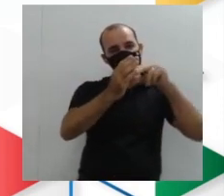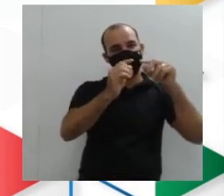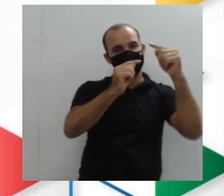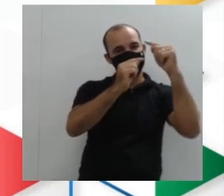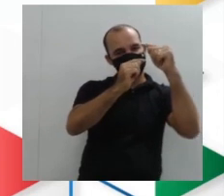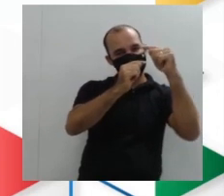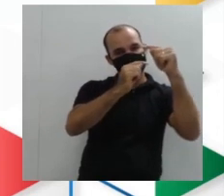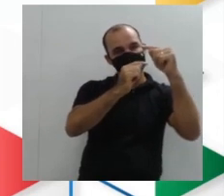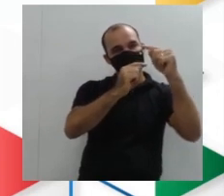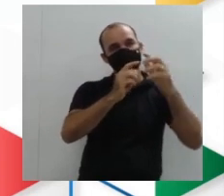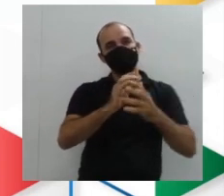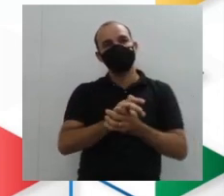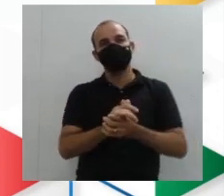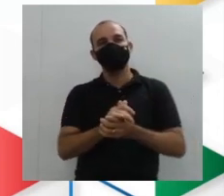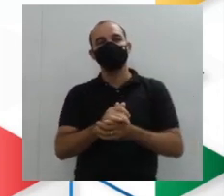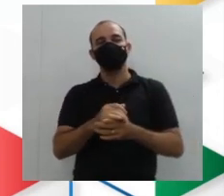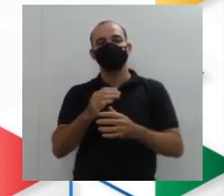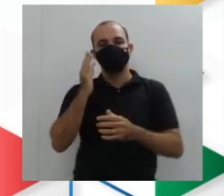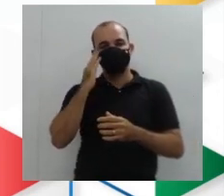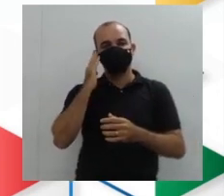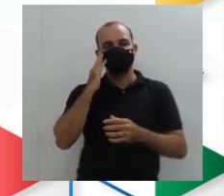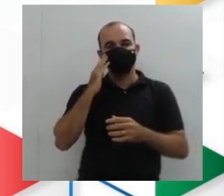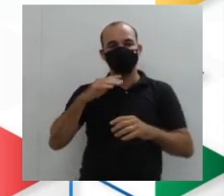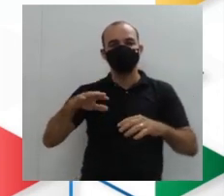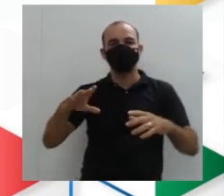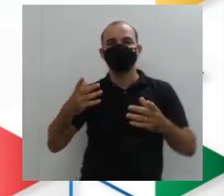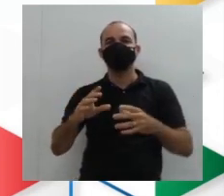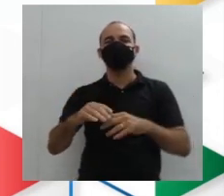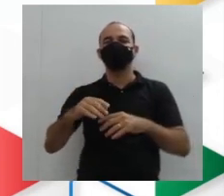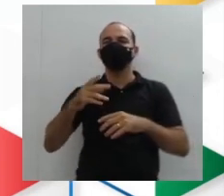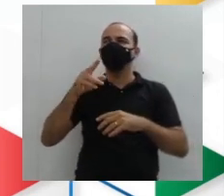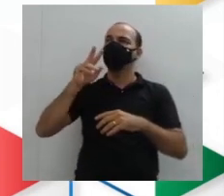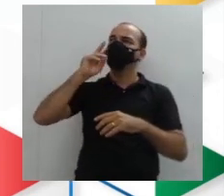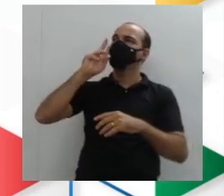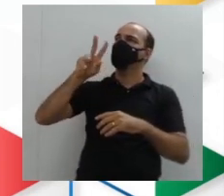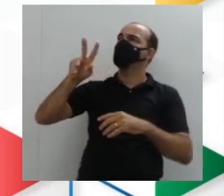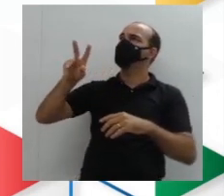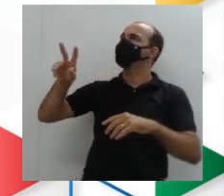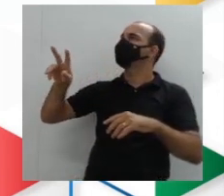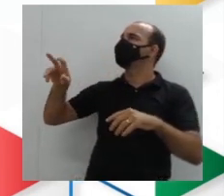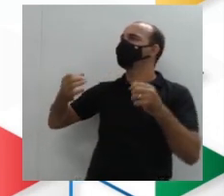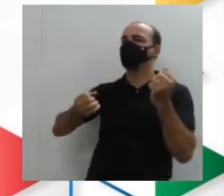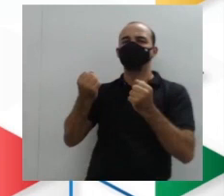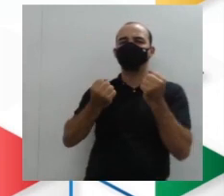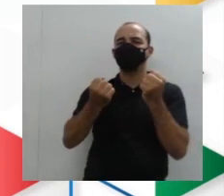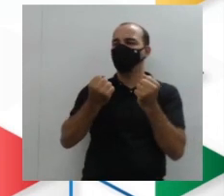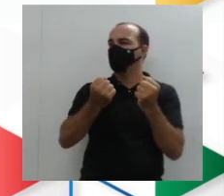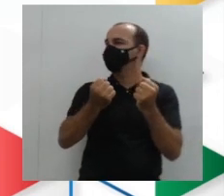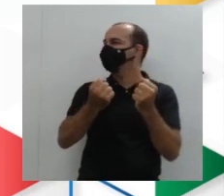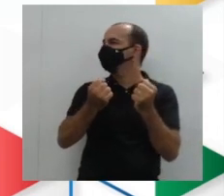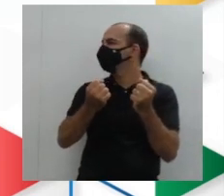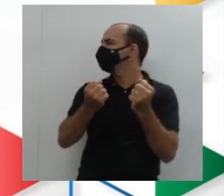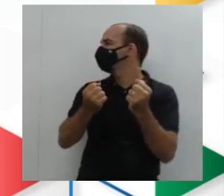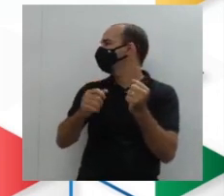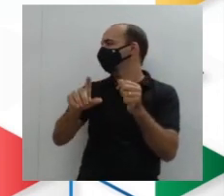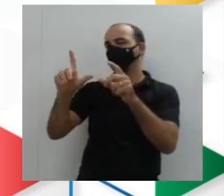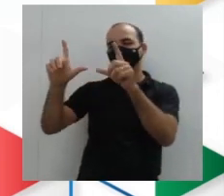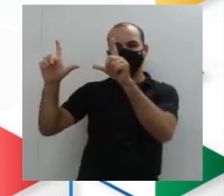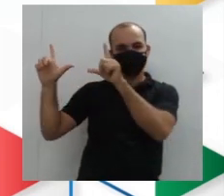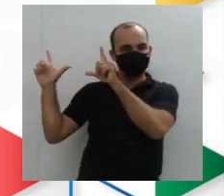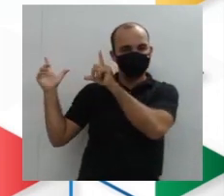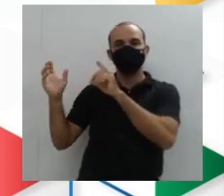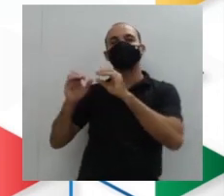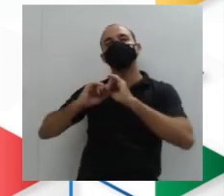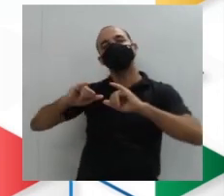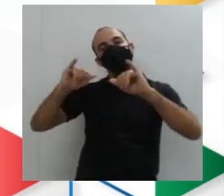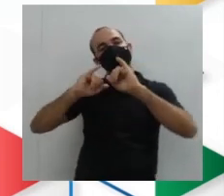são colocados em terrenos ao lado de estradas, nas ruas, avenidas e laterais de edifícios, justamente